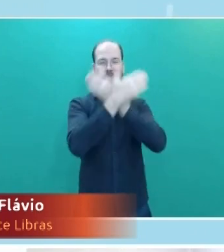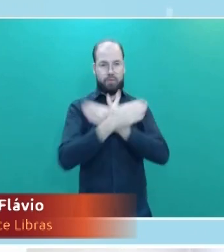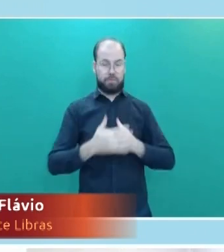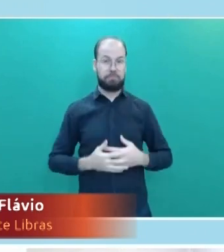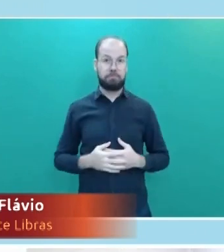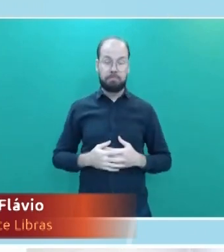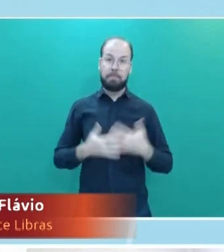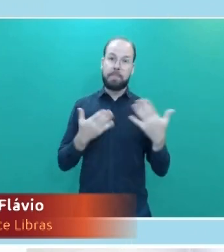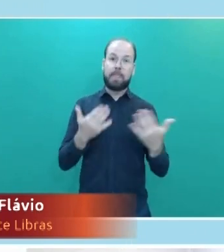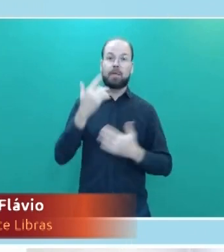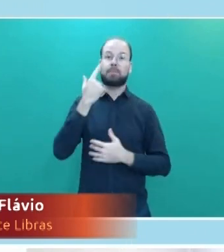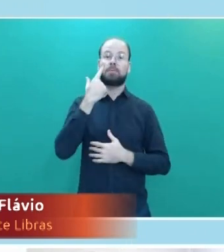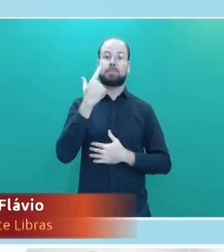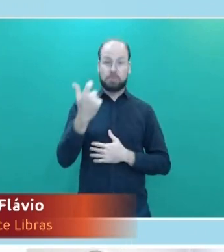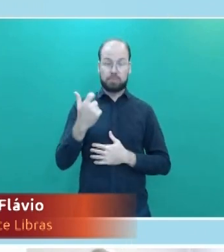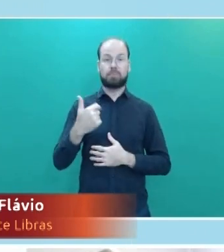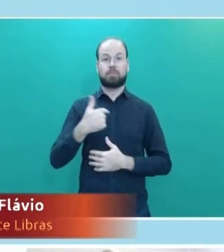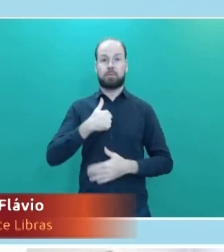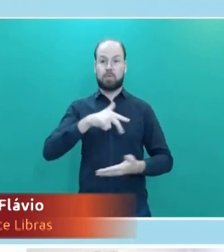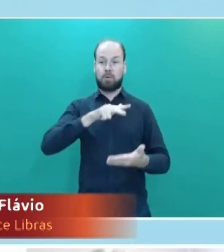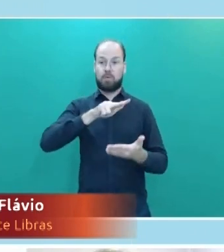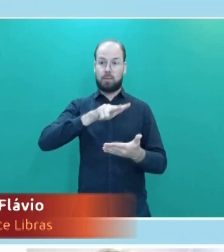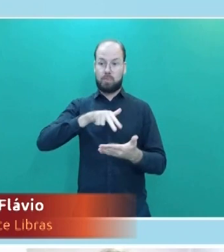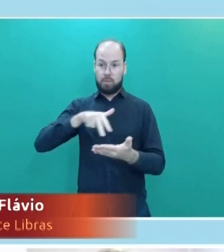eu li um estudo